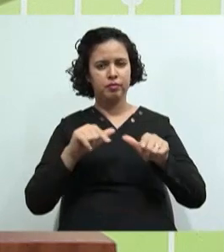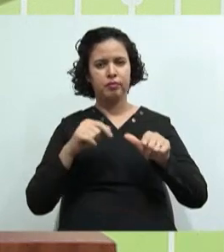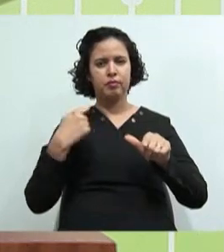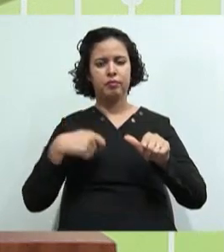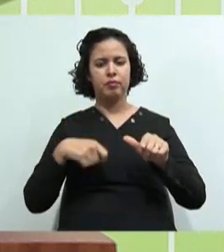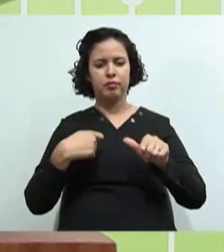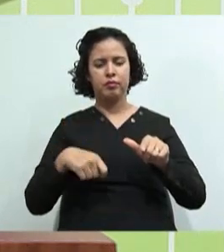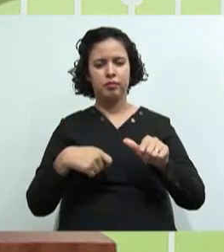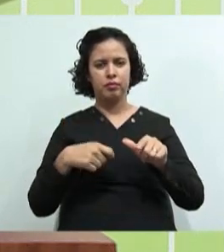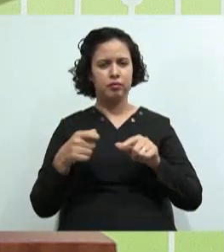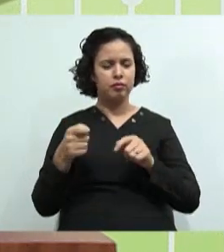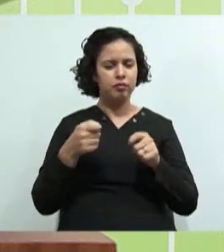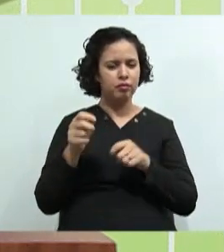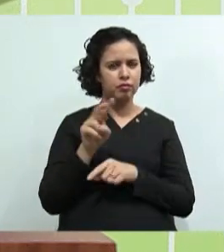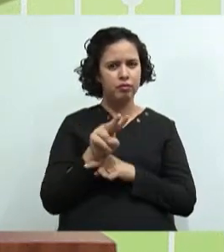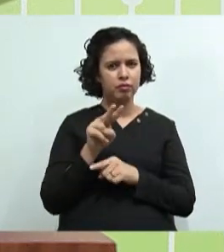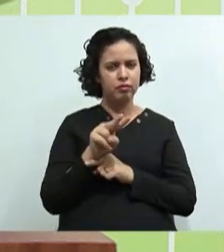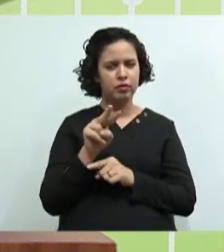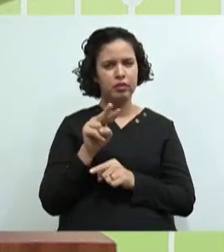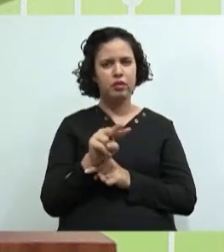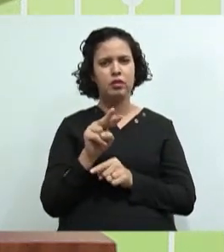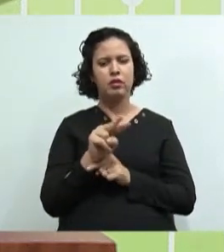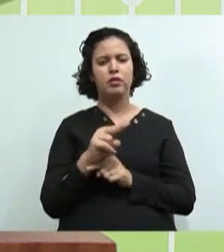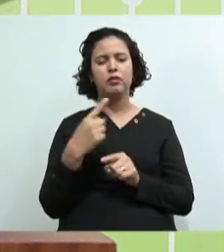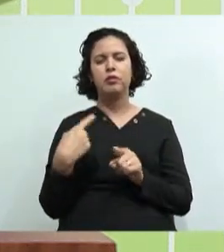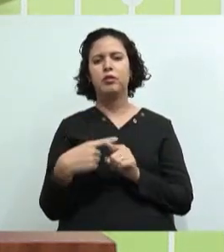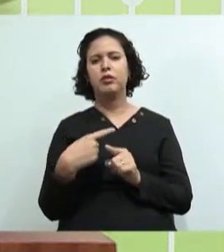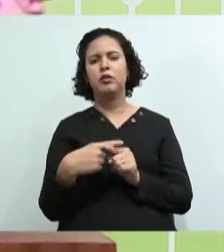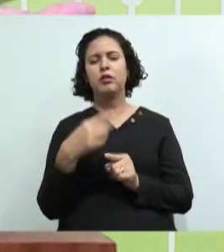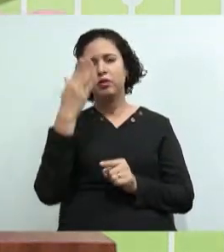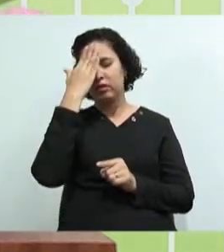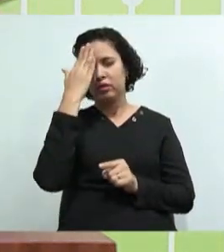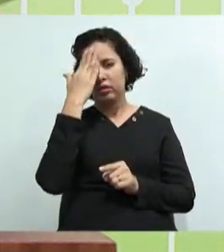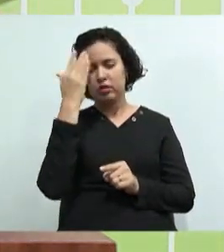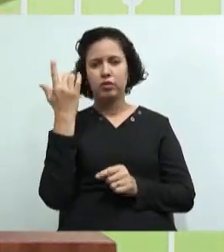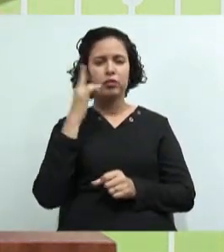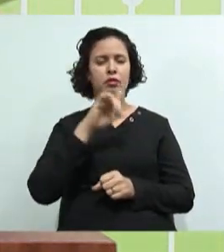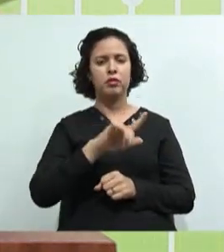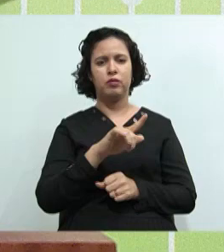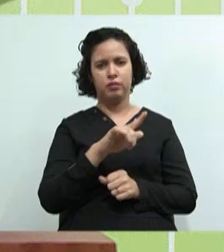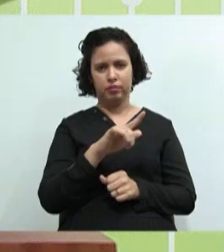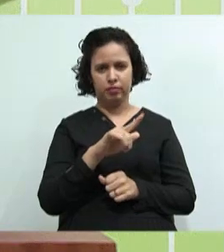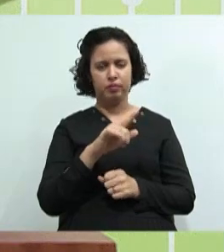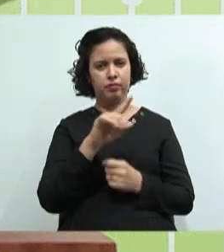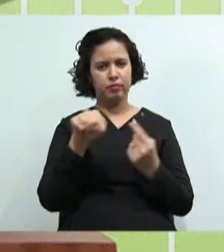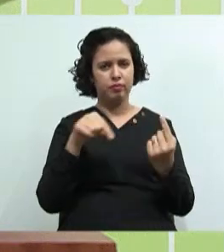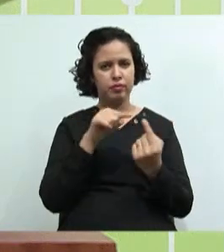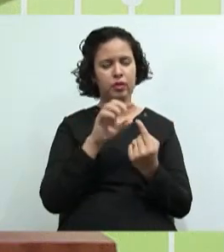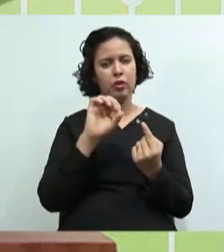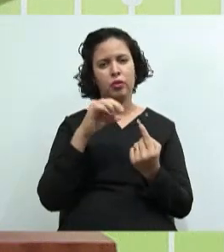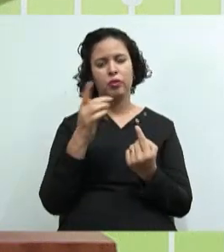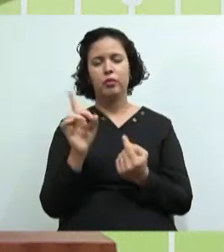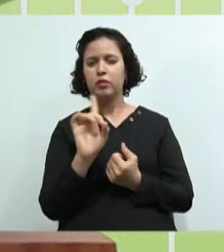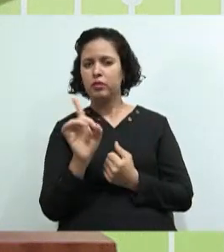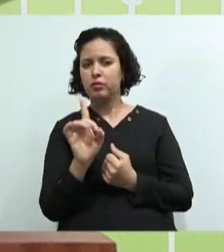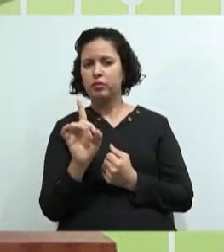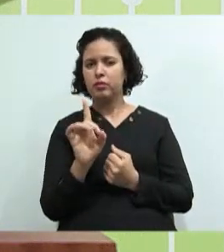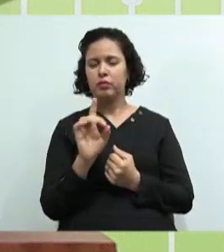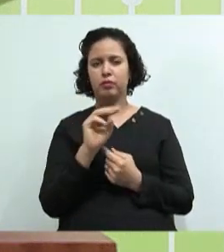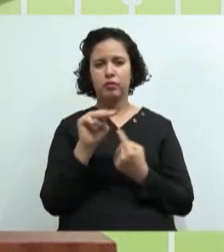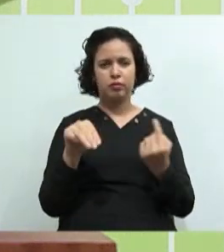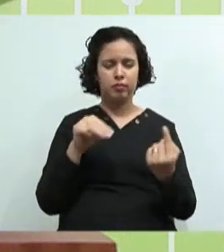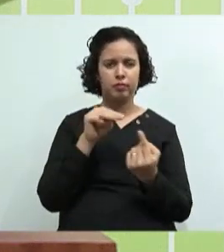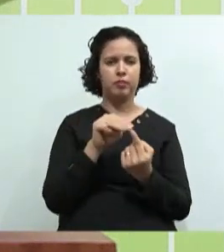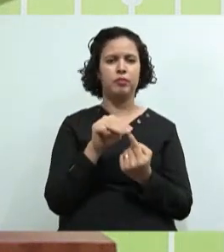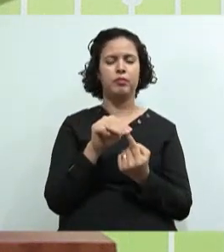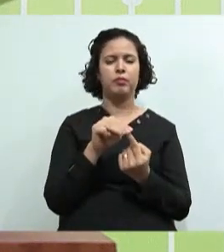quê? Monitorada. Tá? Porque como é que você vai saber se você conseguiu alcançar ou não a determinada meta, ou o